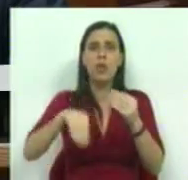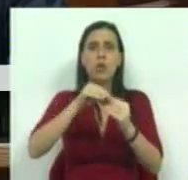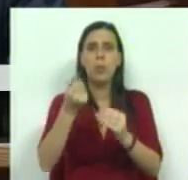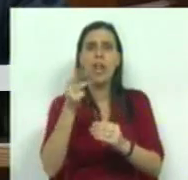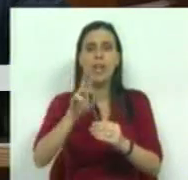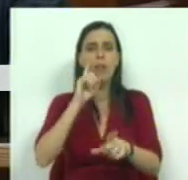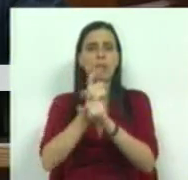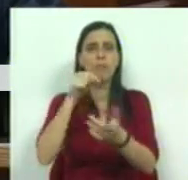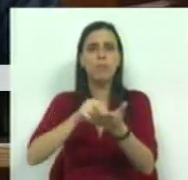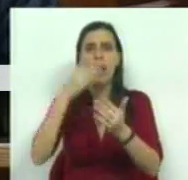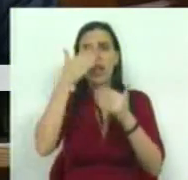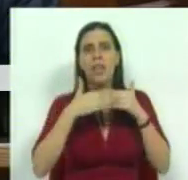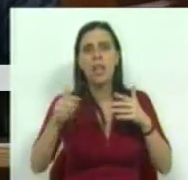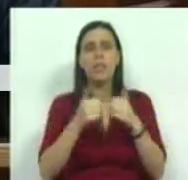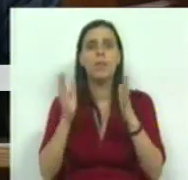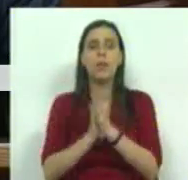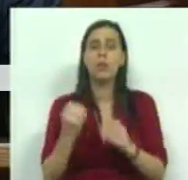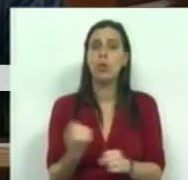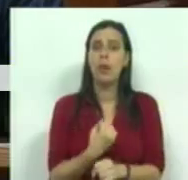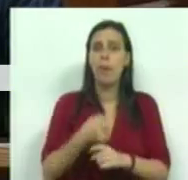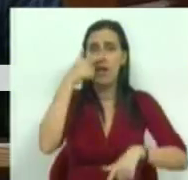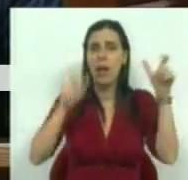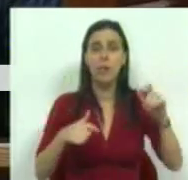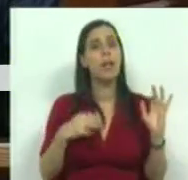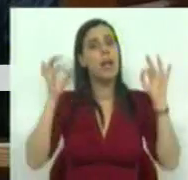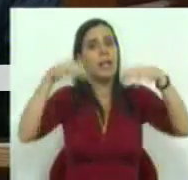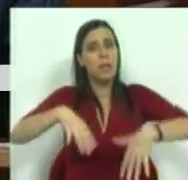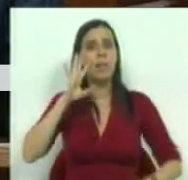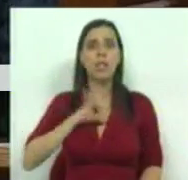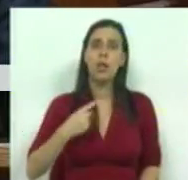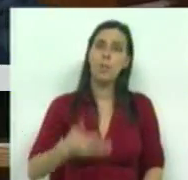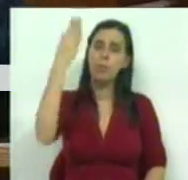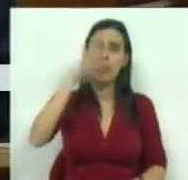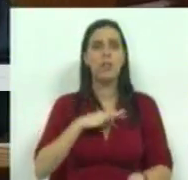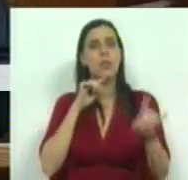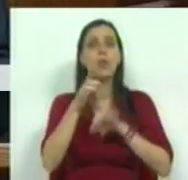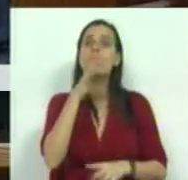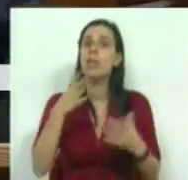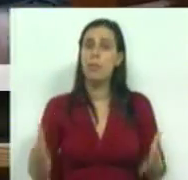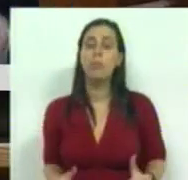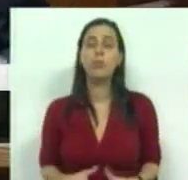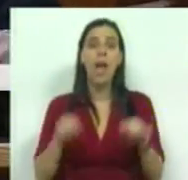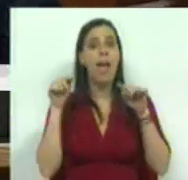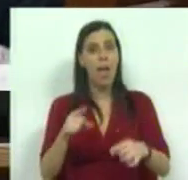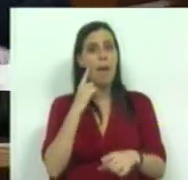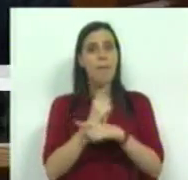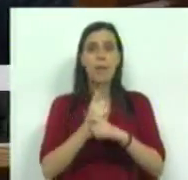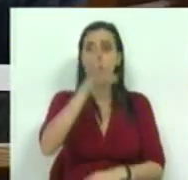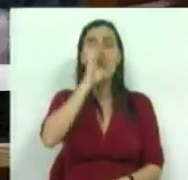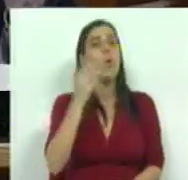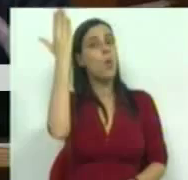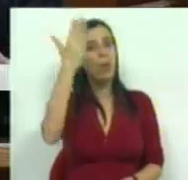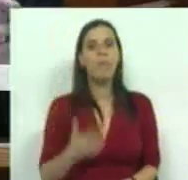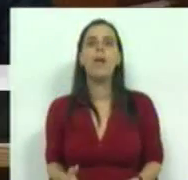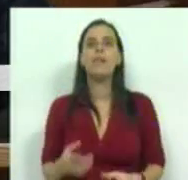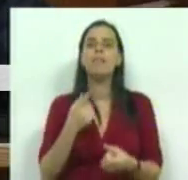começará a ser cobrada dentro de dias a todos os trabalhadores. Termino, Sra. Presidente, senhoras e senhores deputados. É este mesmo Governo